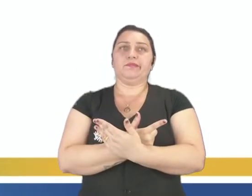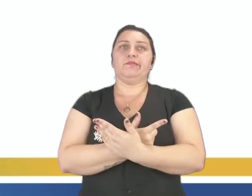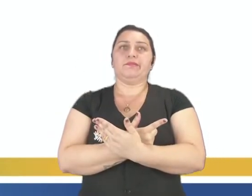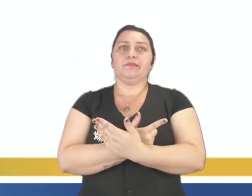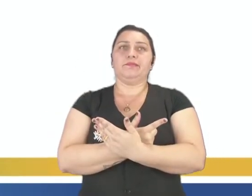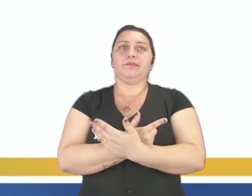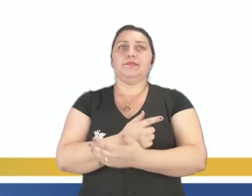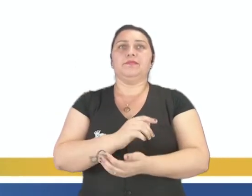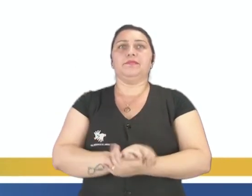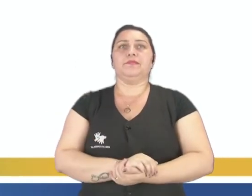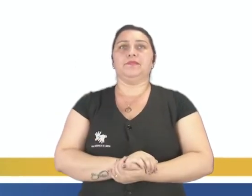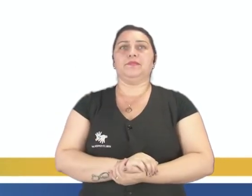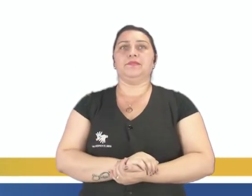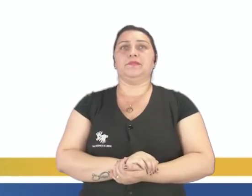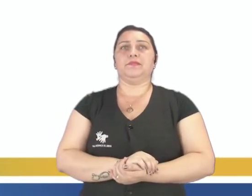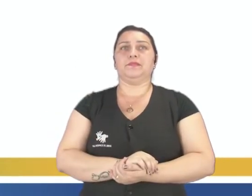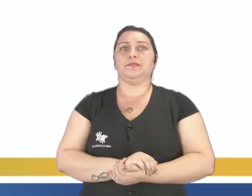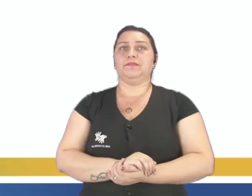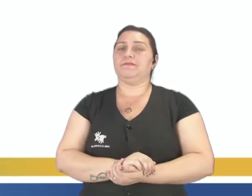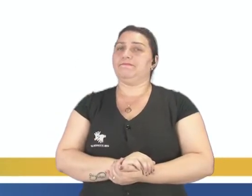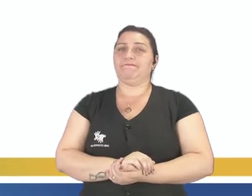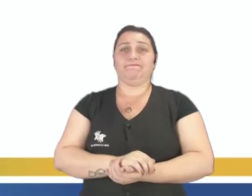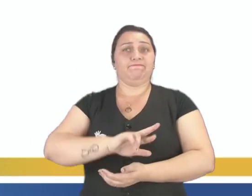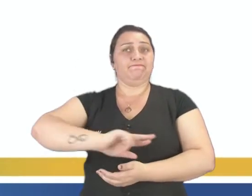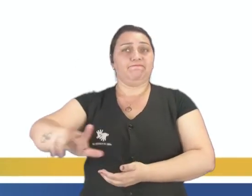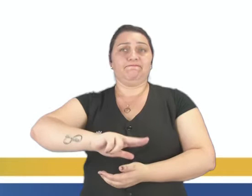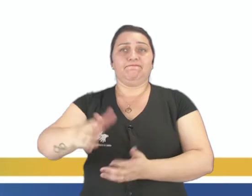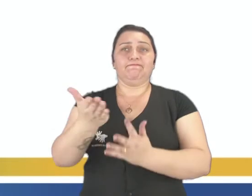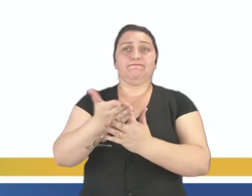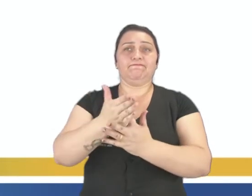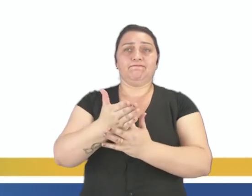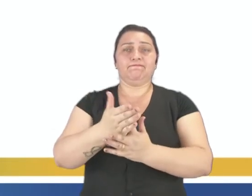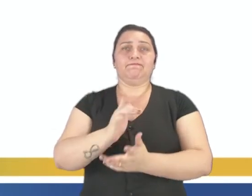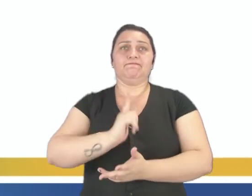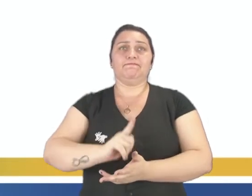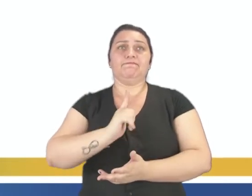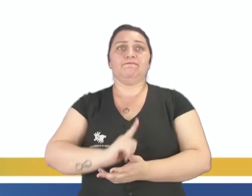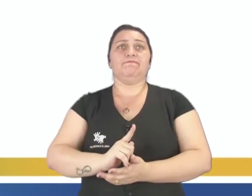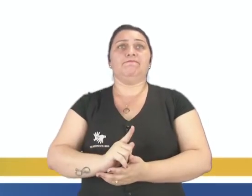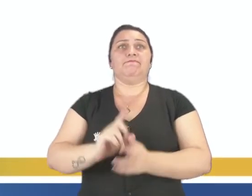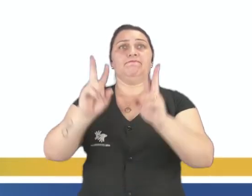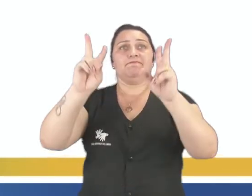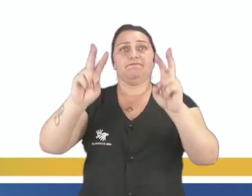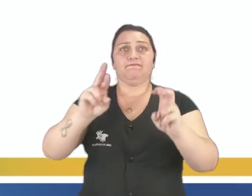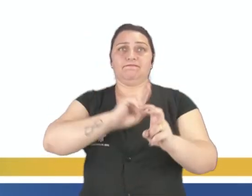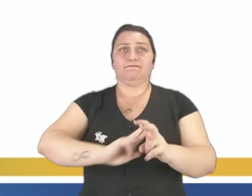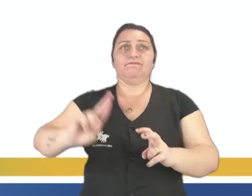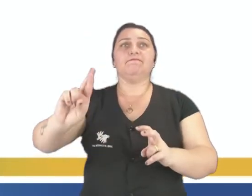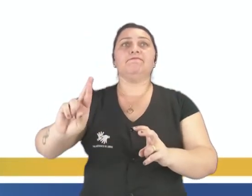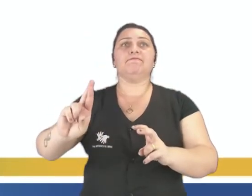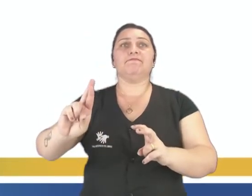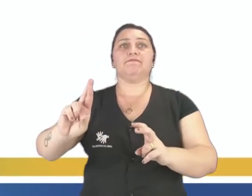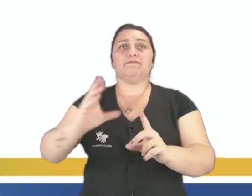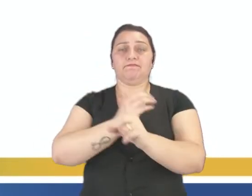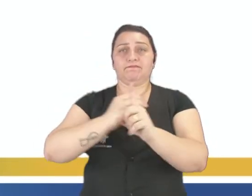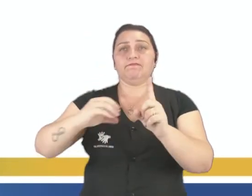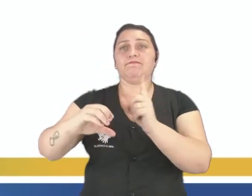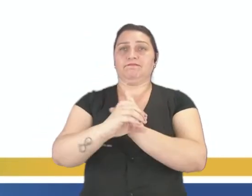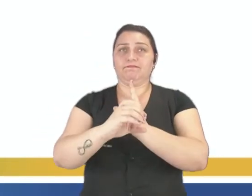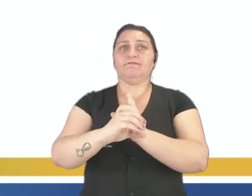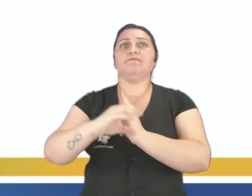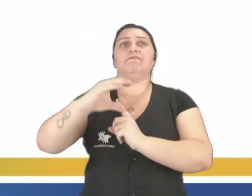do barroco literário. Qual dessas não é do barroco literário? Temática religiosa e profana?